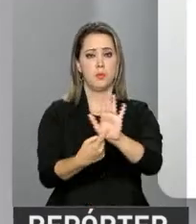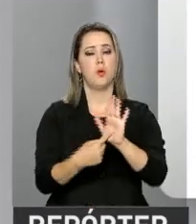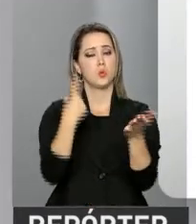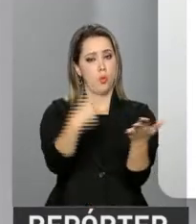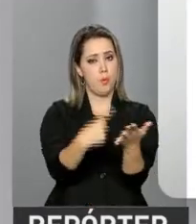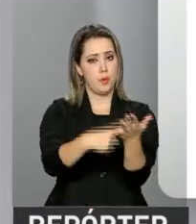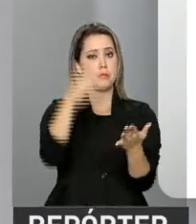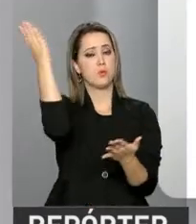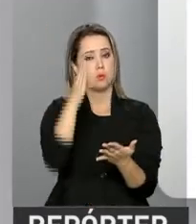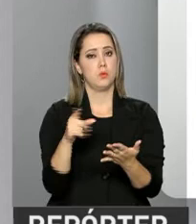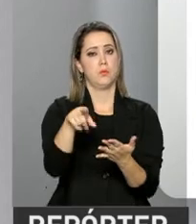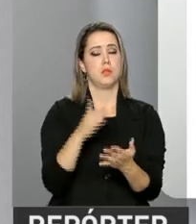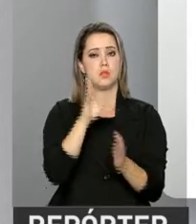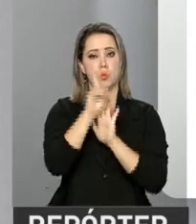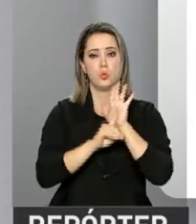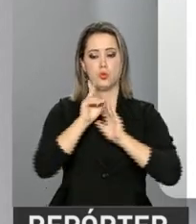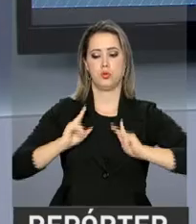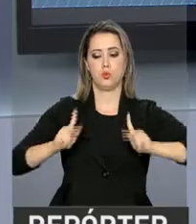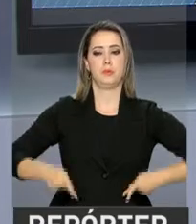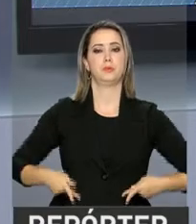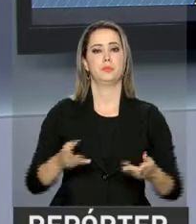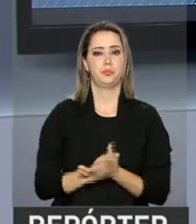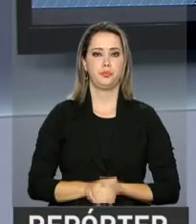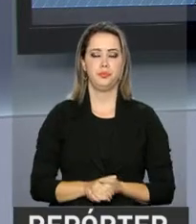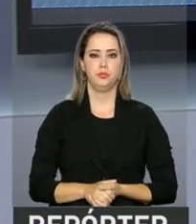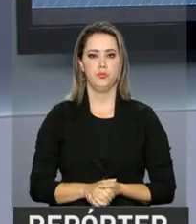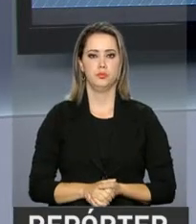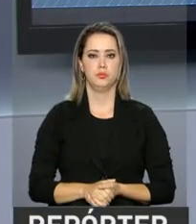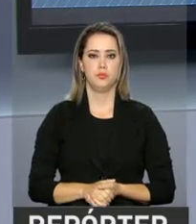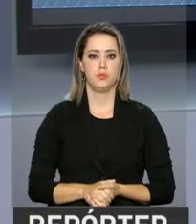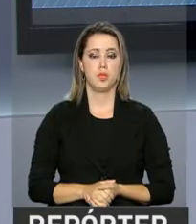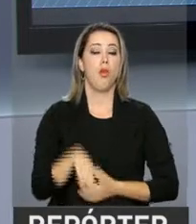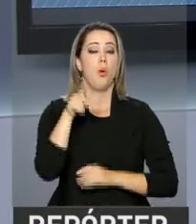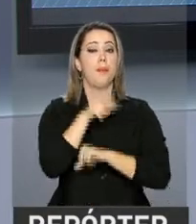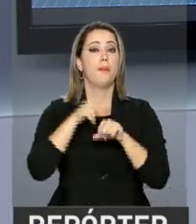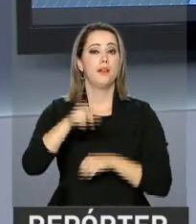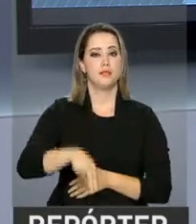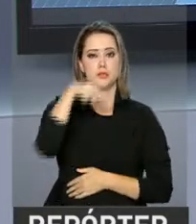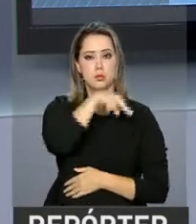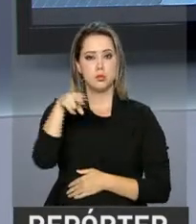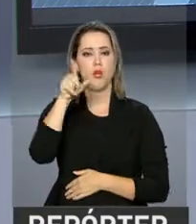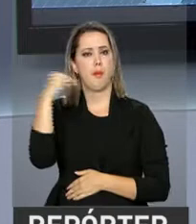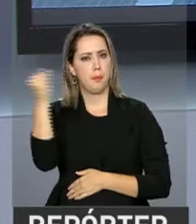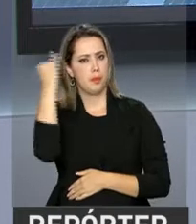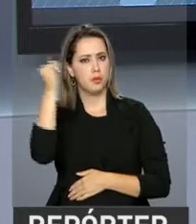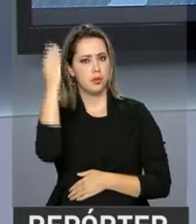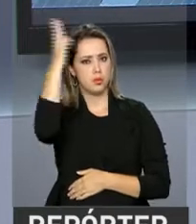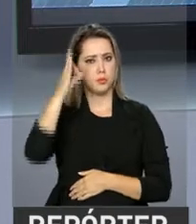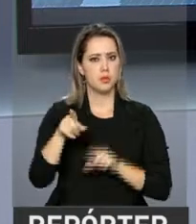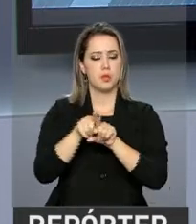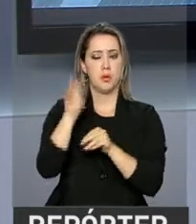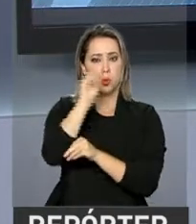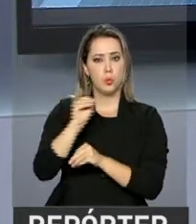compromisso do brasil com os direitos humanos a noruega é um importante parceiro do brasil também na preservação